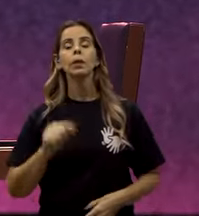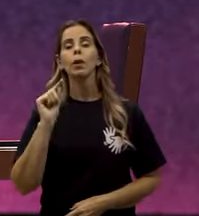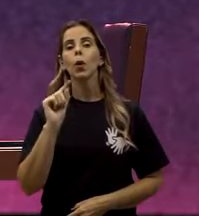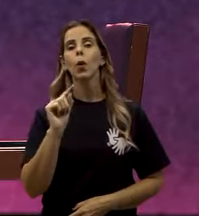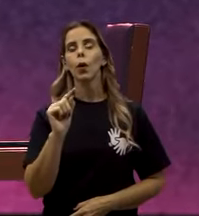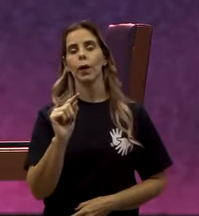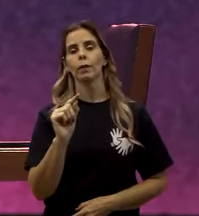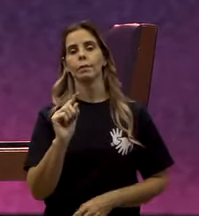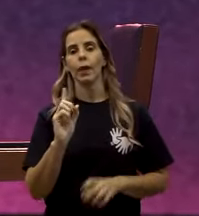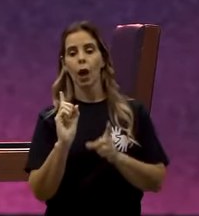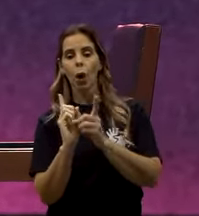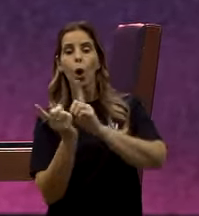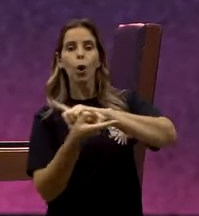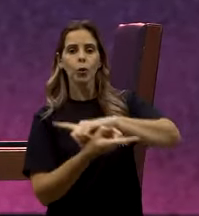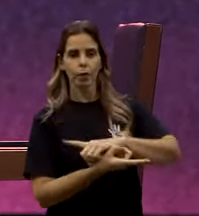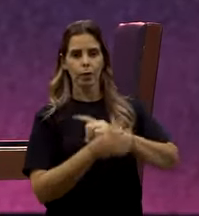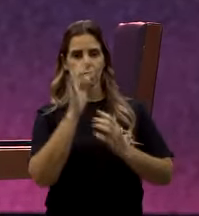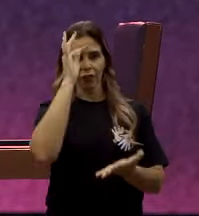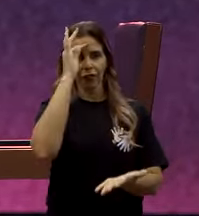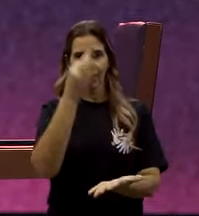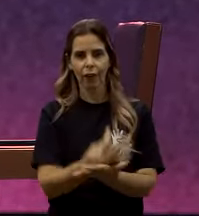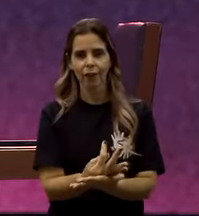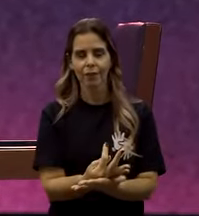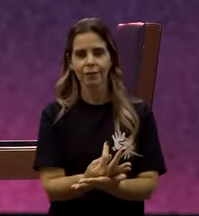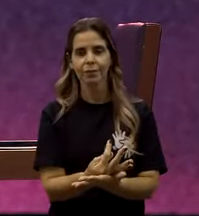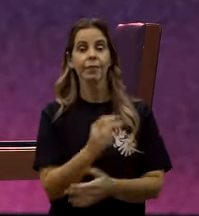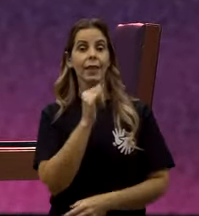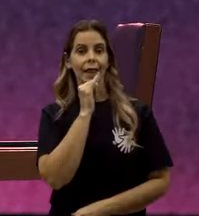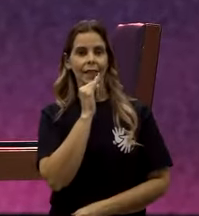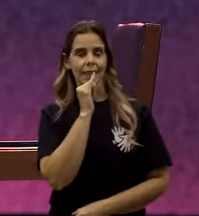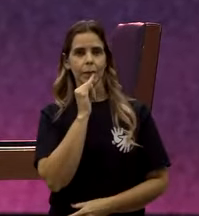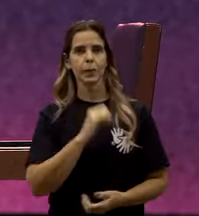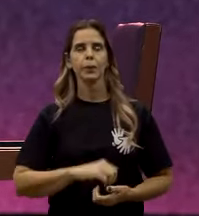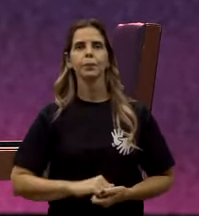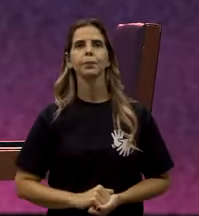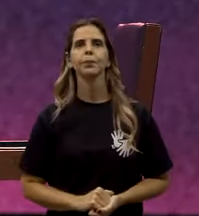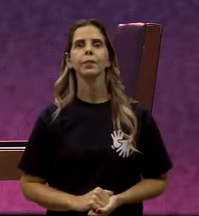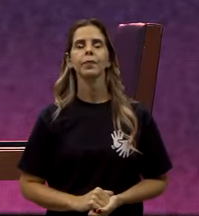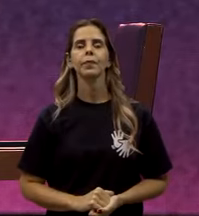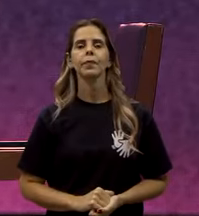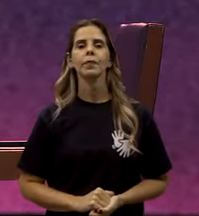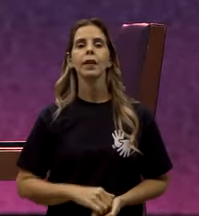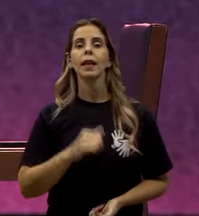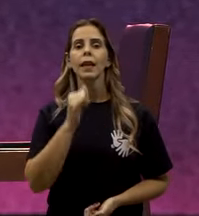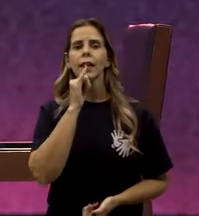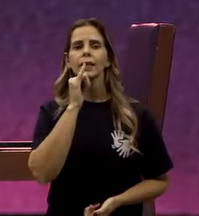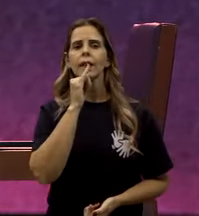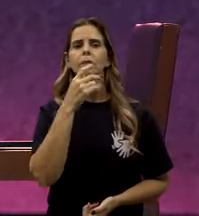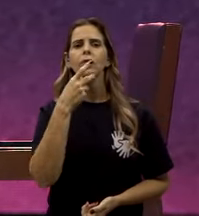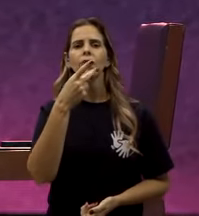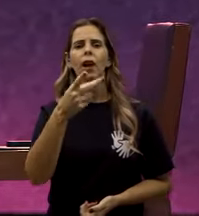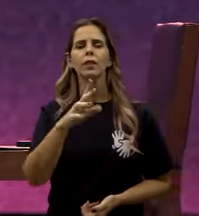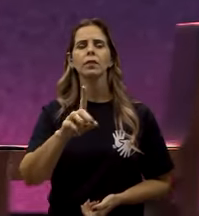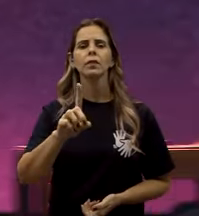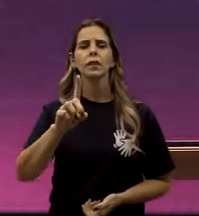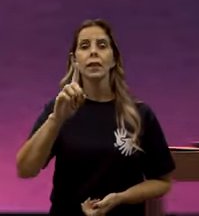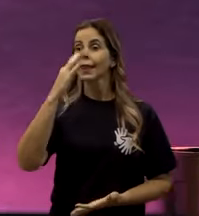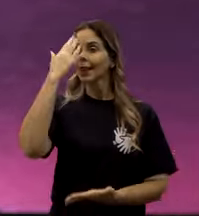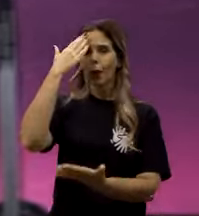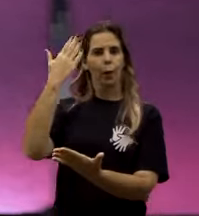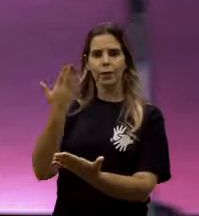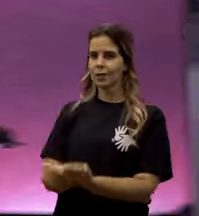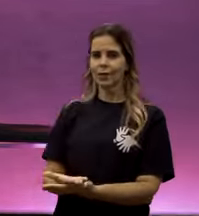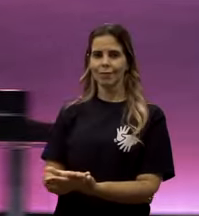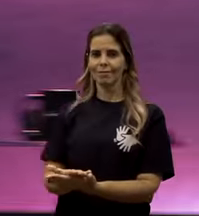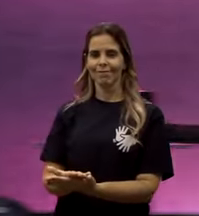o que que é o contrário de fé por exemplo fala uma coisa que é o contrário A Fé vamos lá fala Gisele incredulidade mais